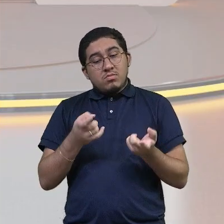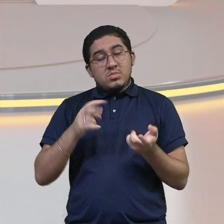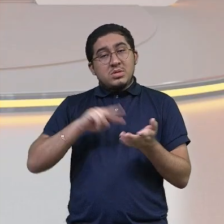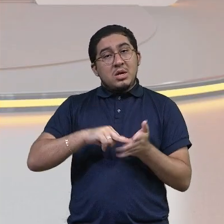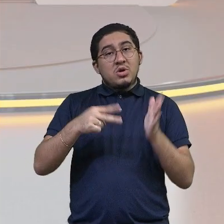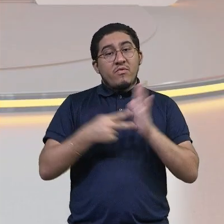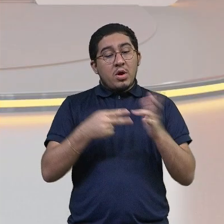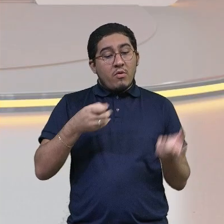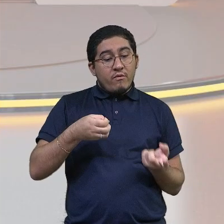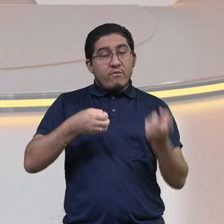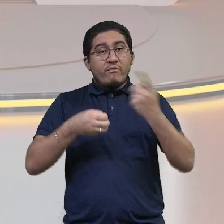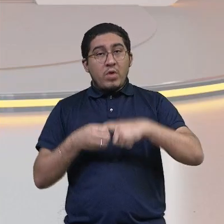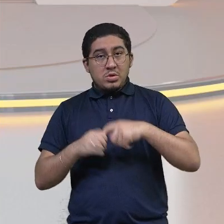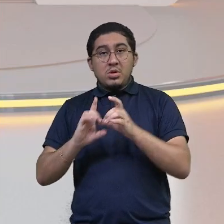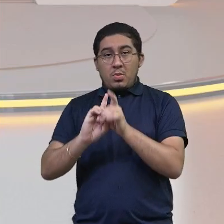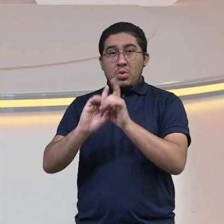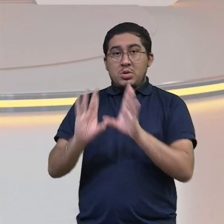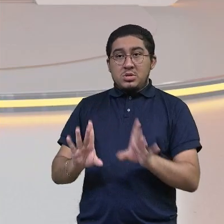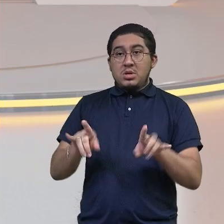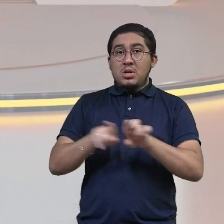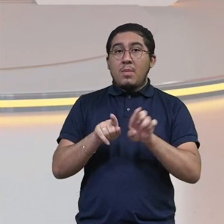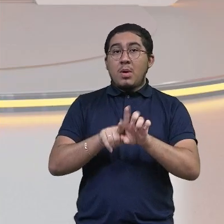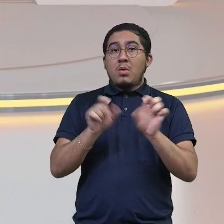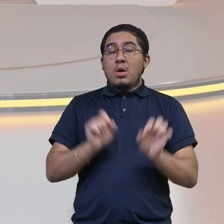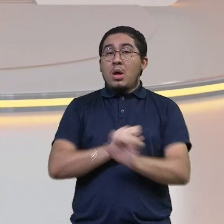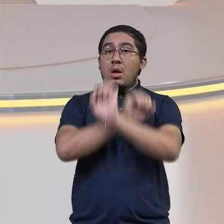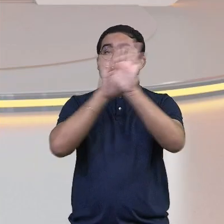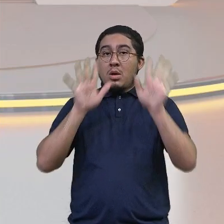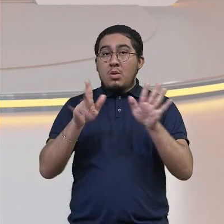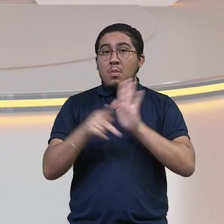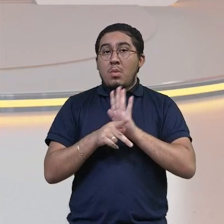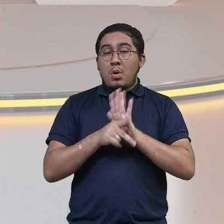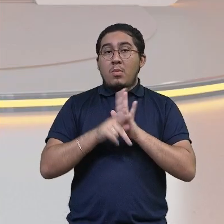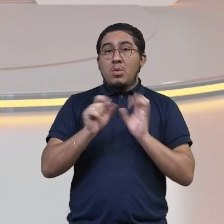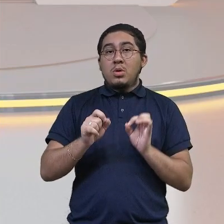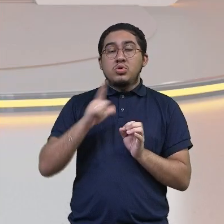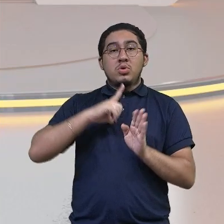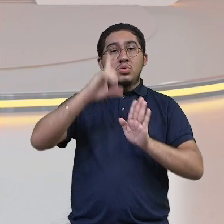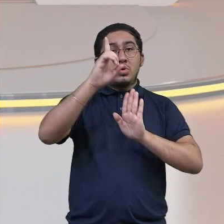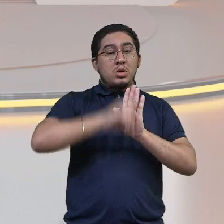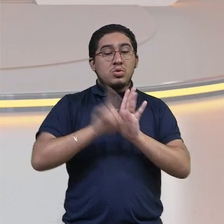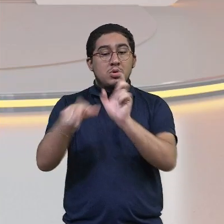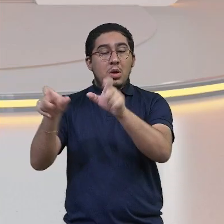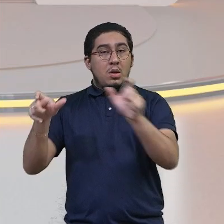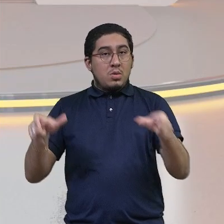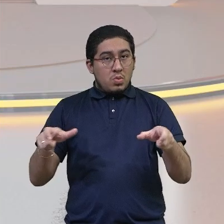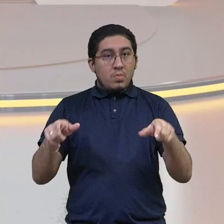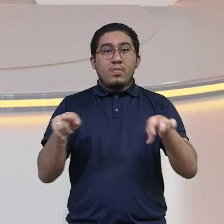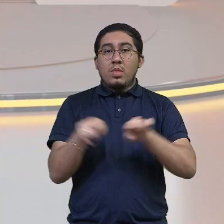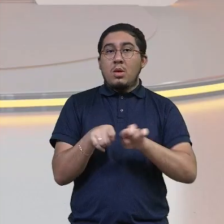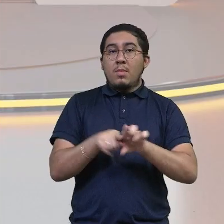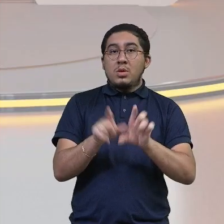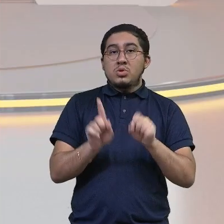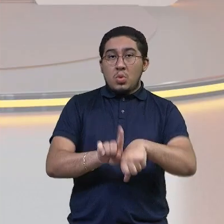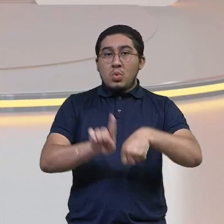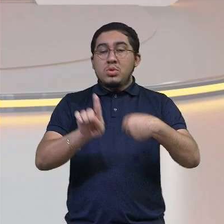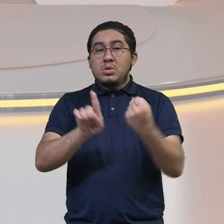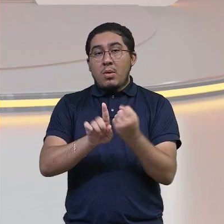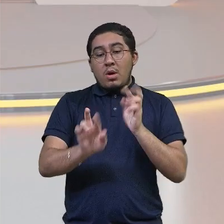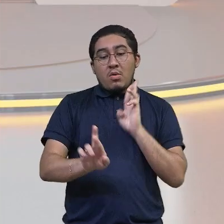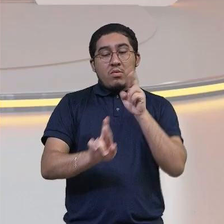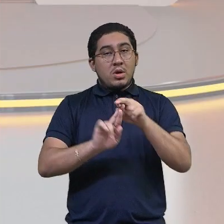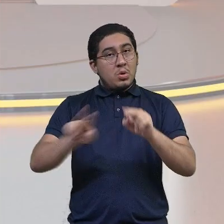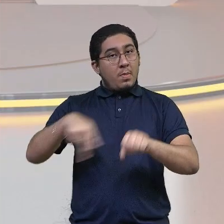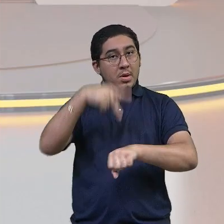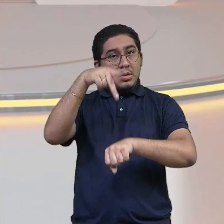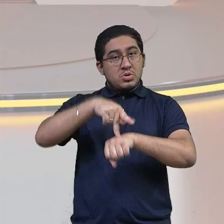liberdades democráticas e ampliou significativamente os direitos individuais e sociais no